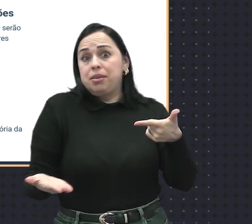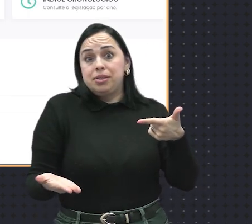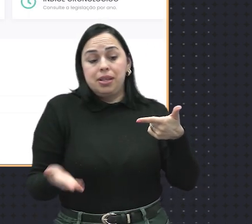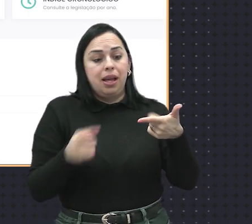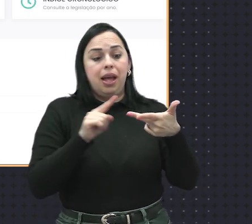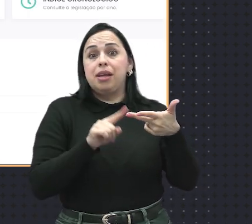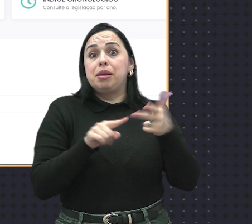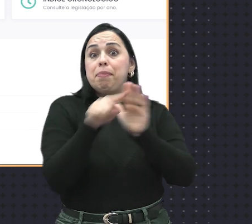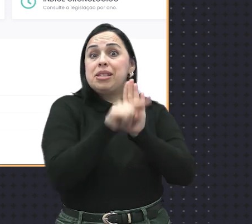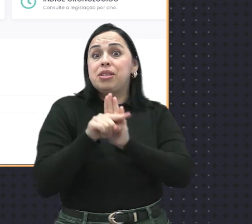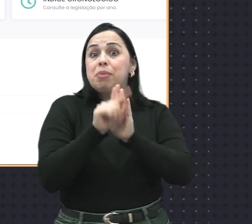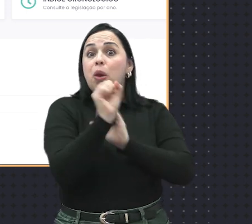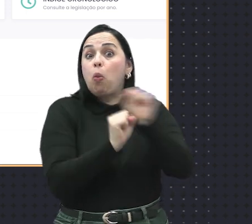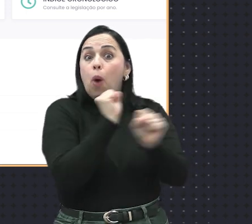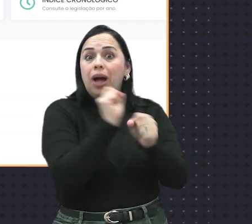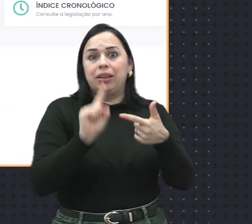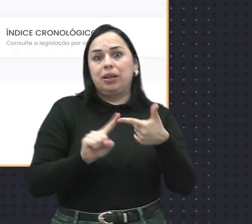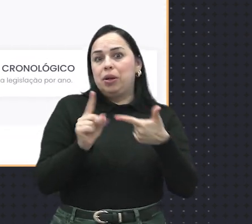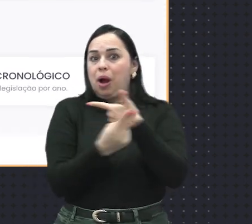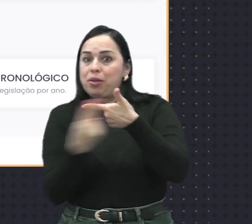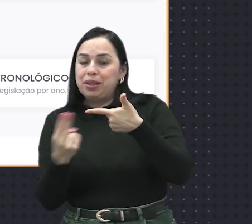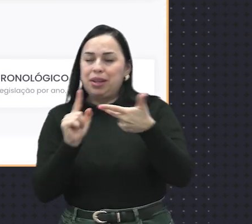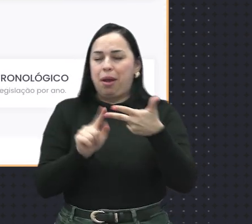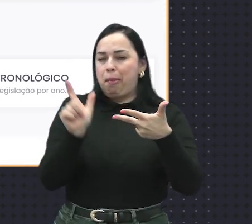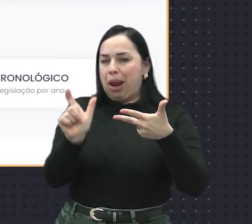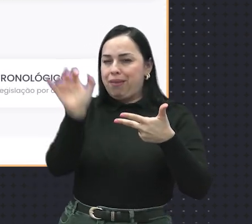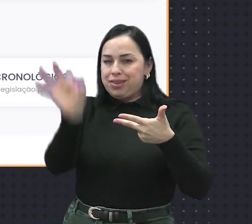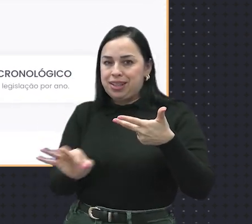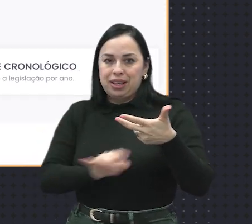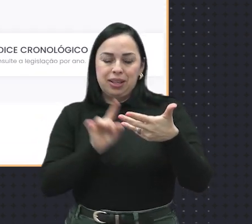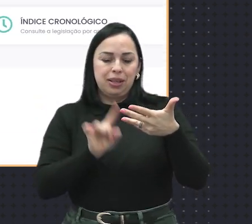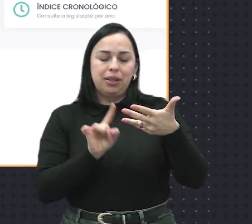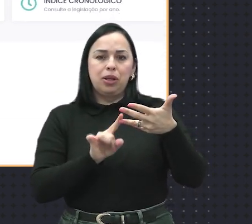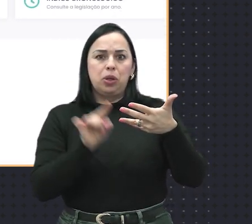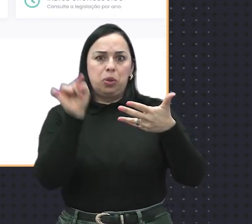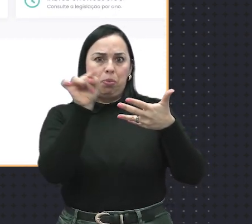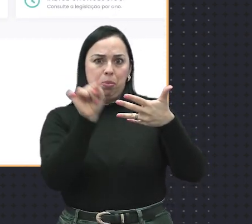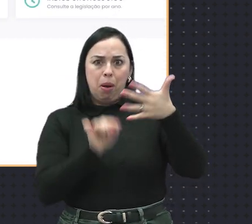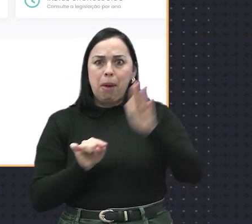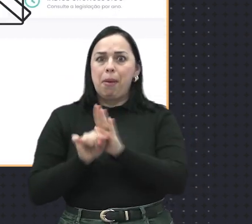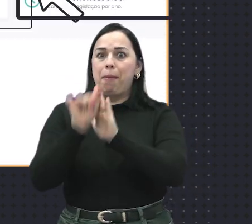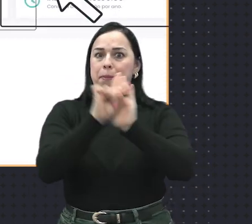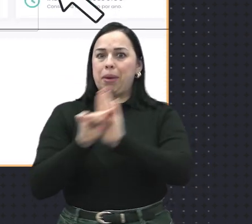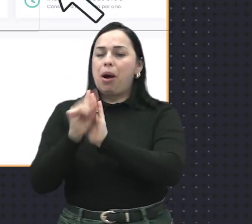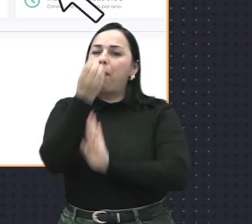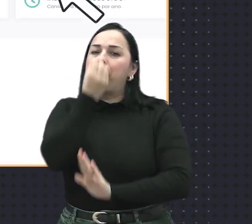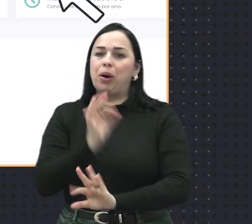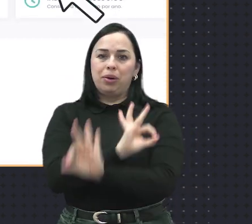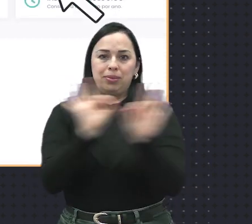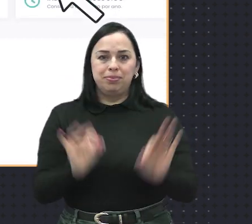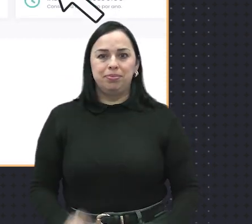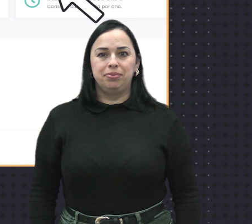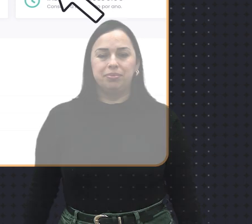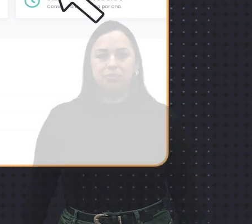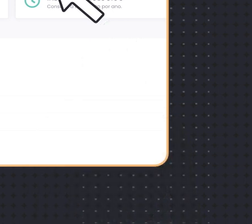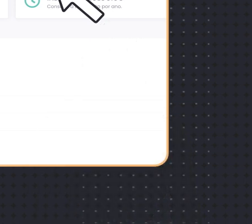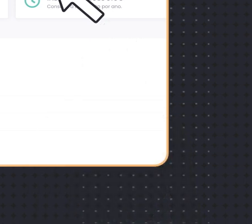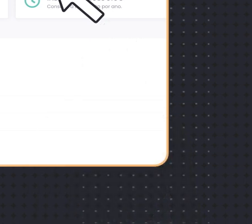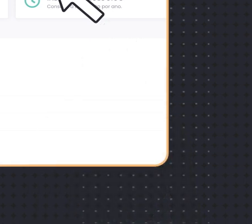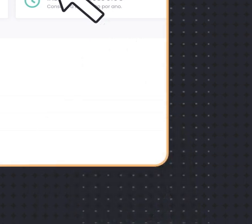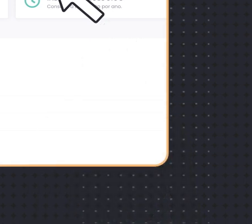Municipal. Aí é só consultar a lei pelo ano, autor, palavra-chave e outros filtros. Uma boa